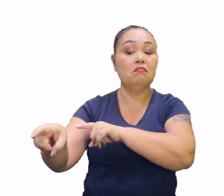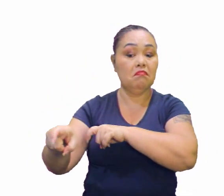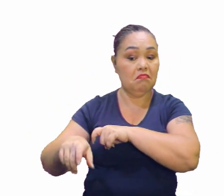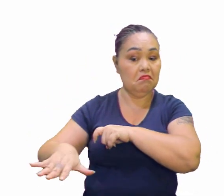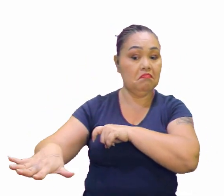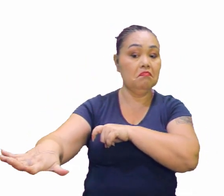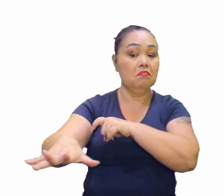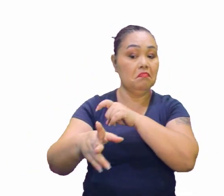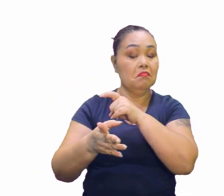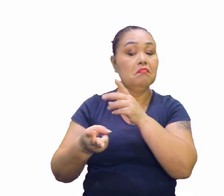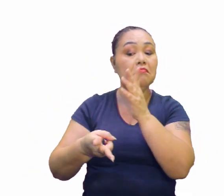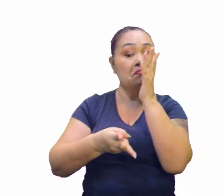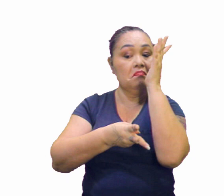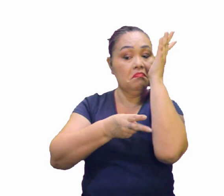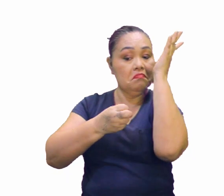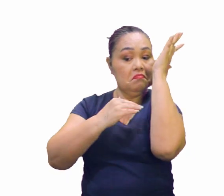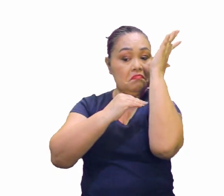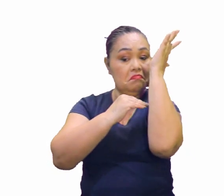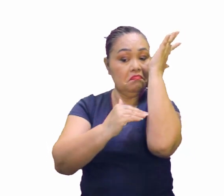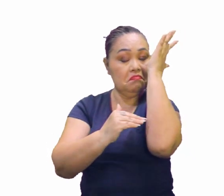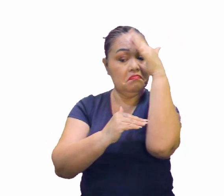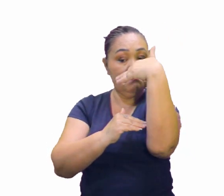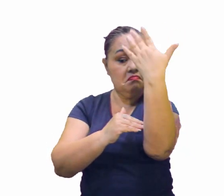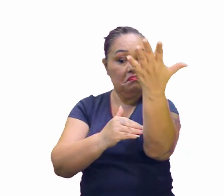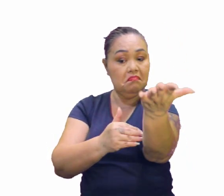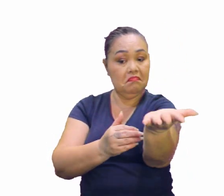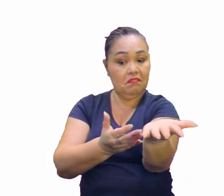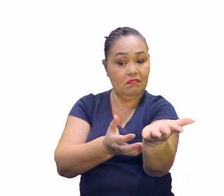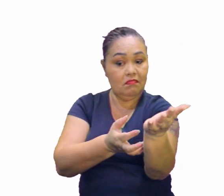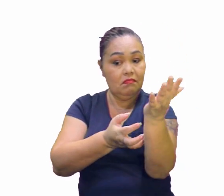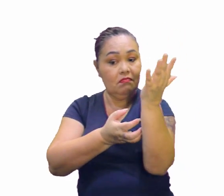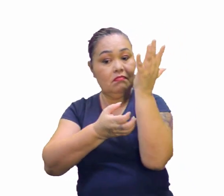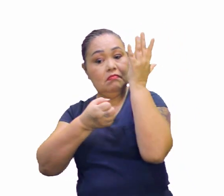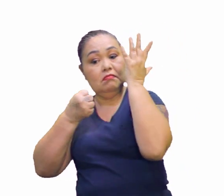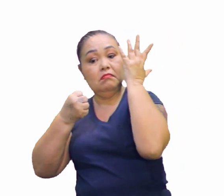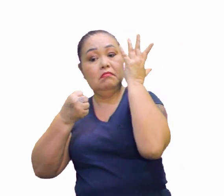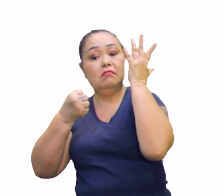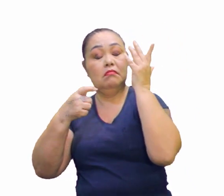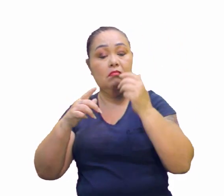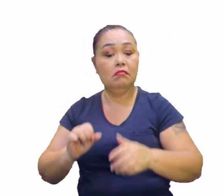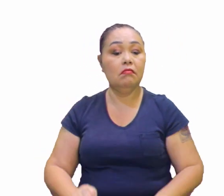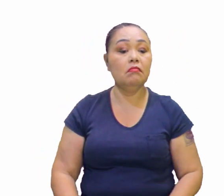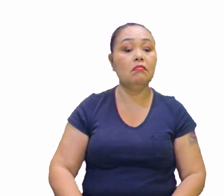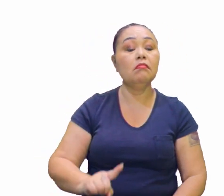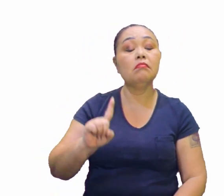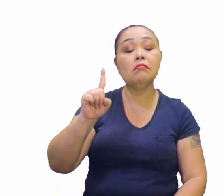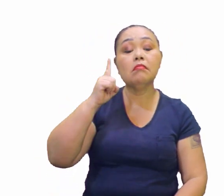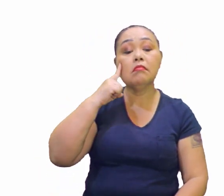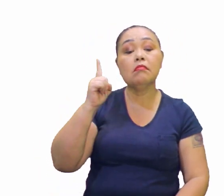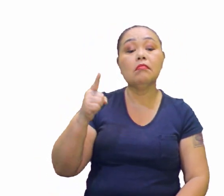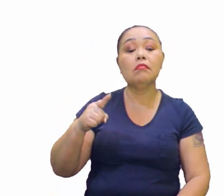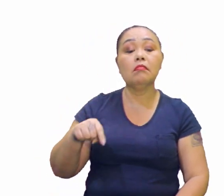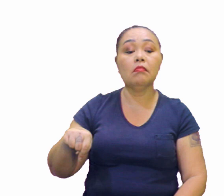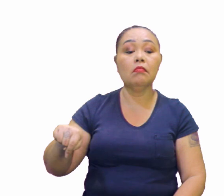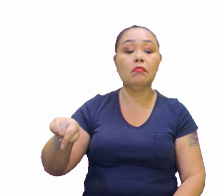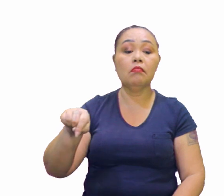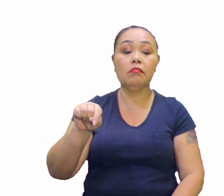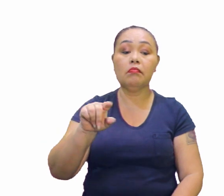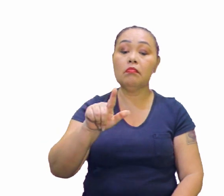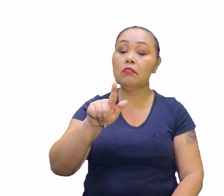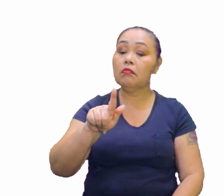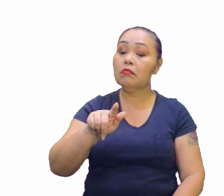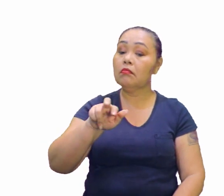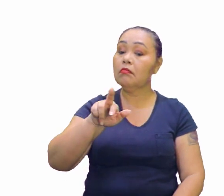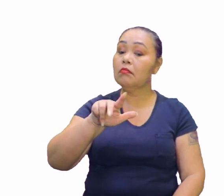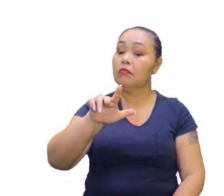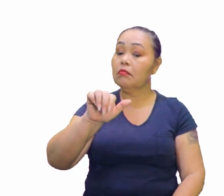Aí temos, como eu falei, ó, a grilagem de terras Grilagem de terra na Amazônia,